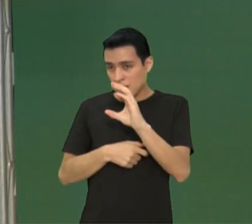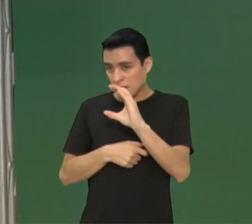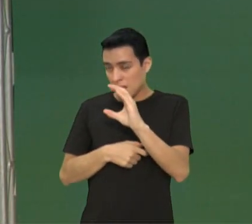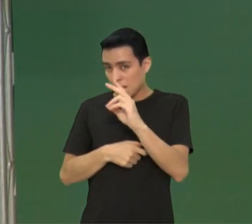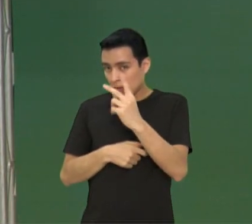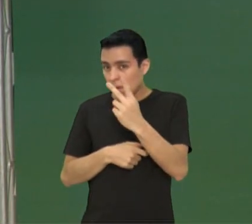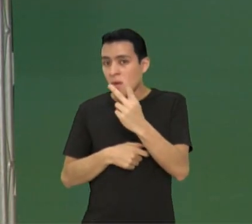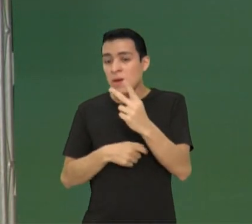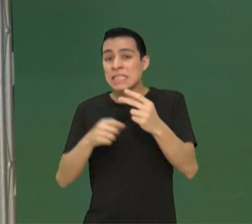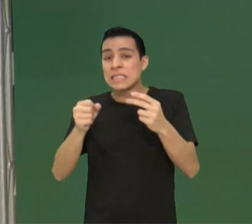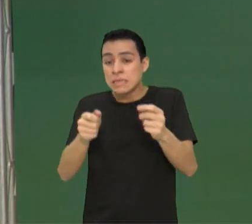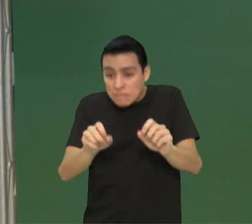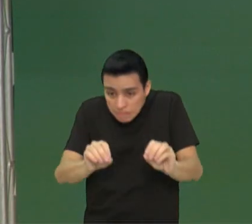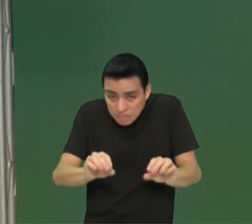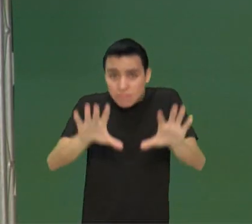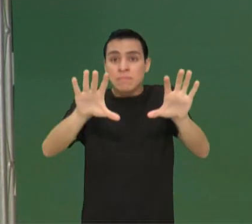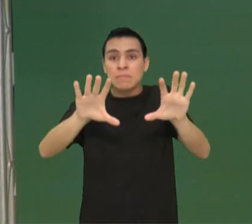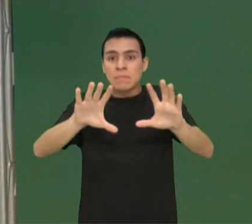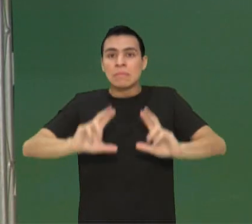gera câncer de mama.